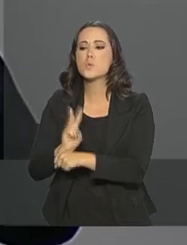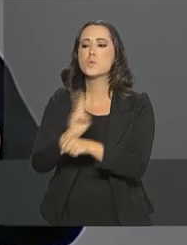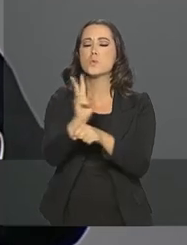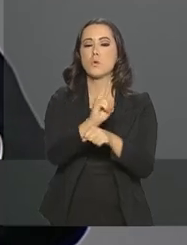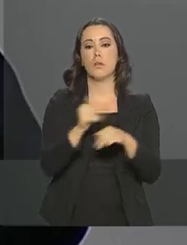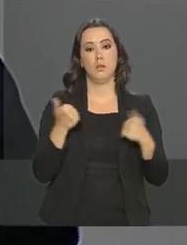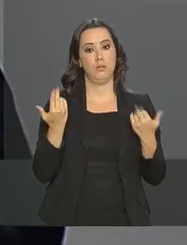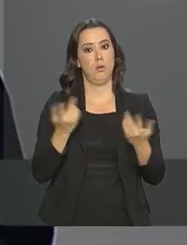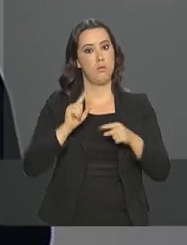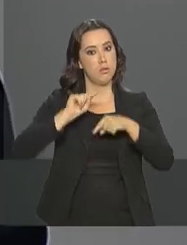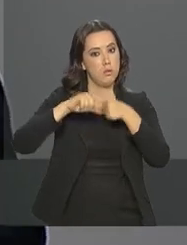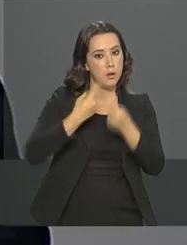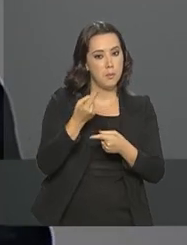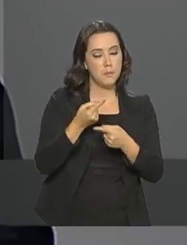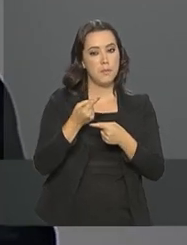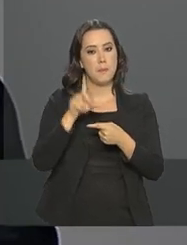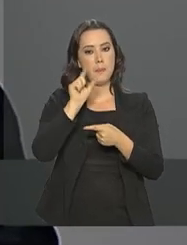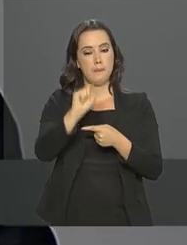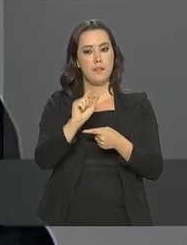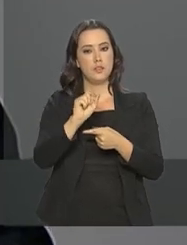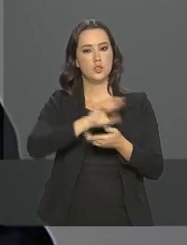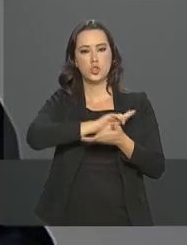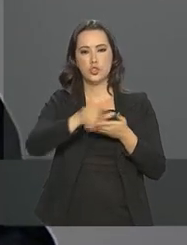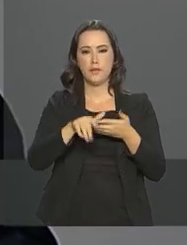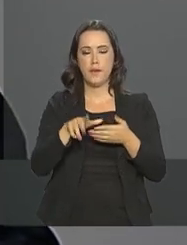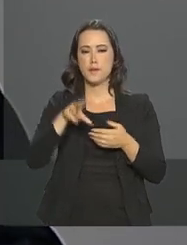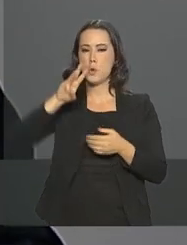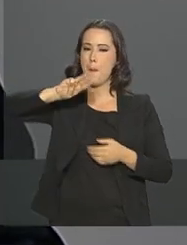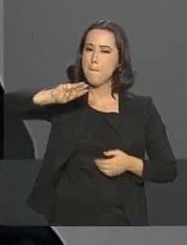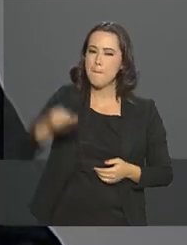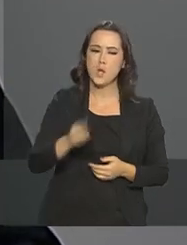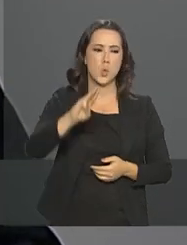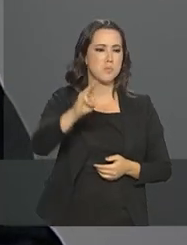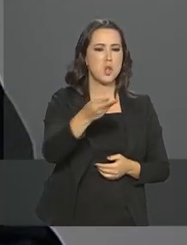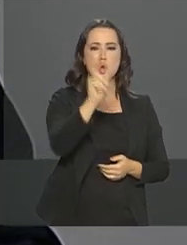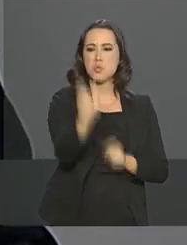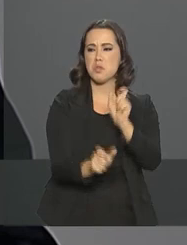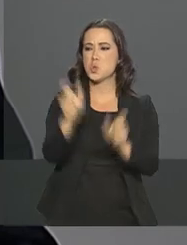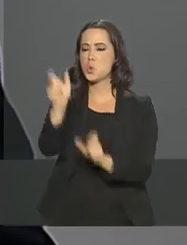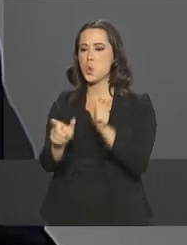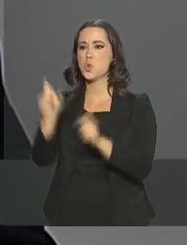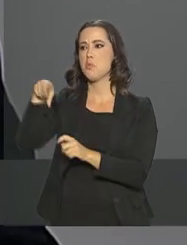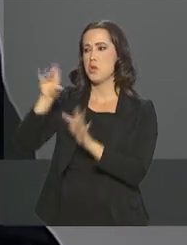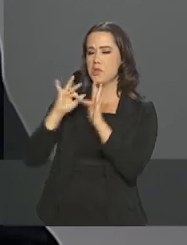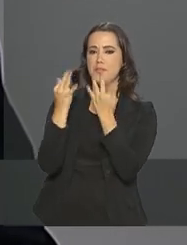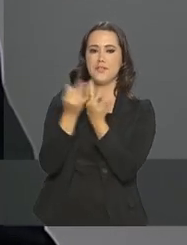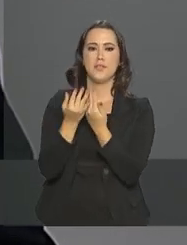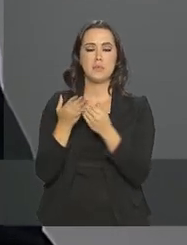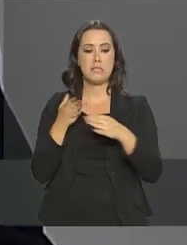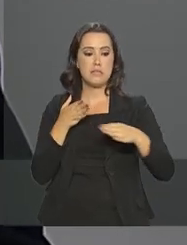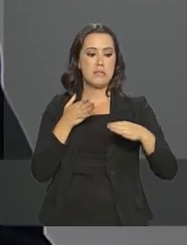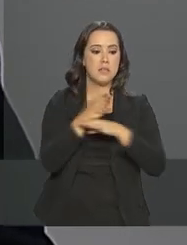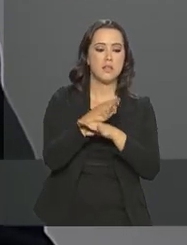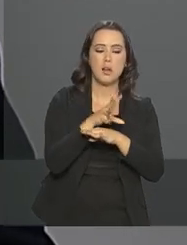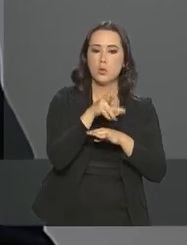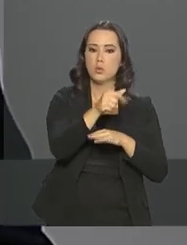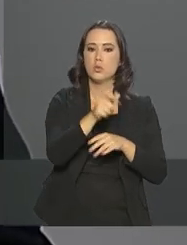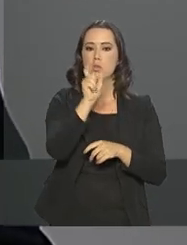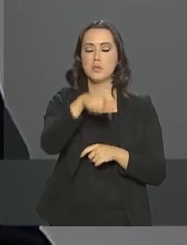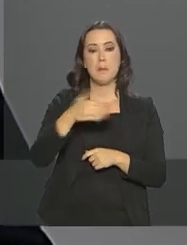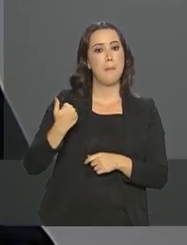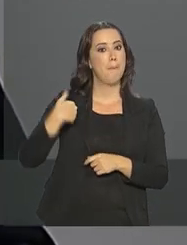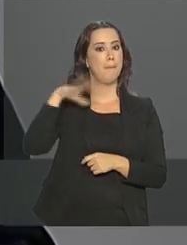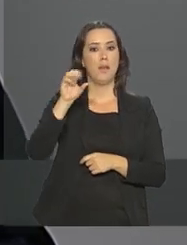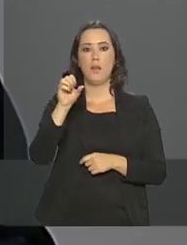desta apuração saíram vários milhões de bolsistas família e ingressaram todos aqueles mais